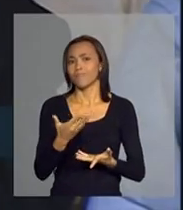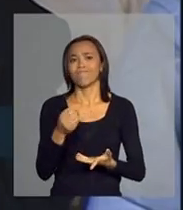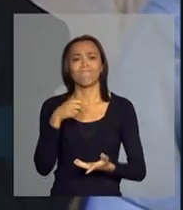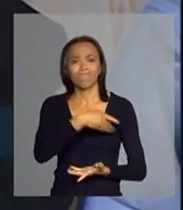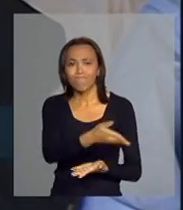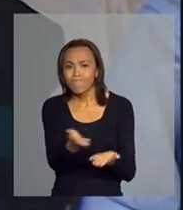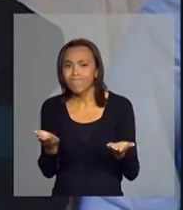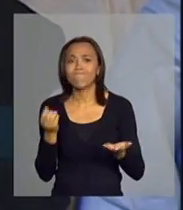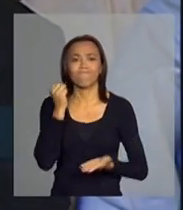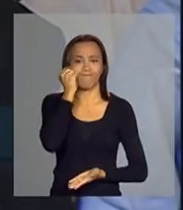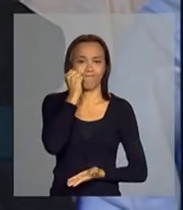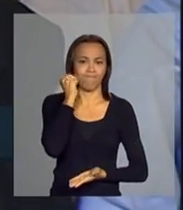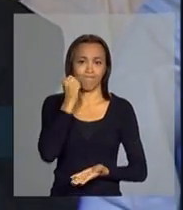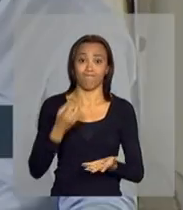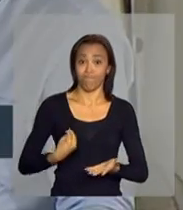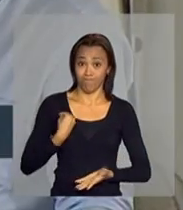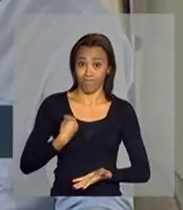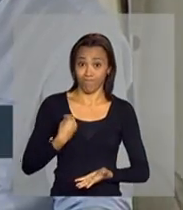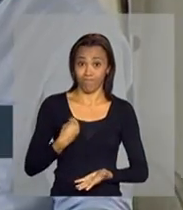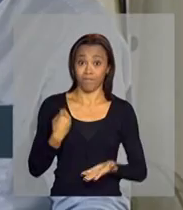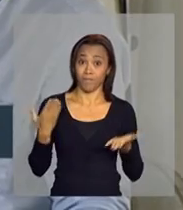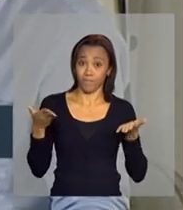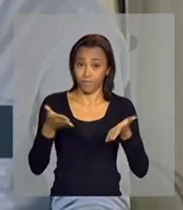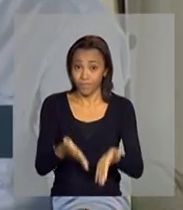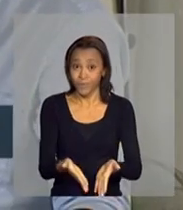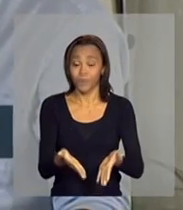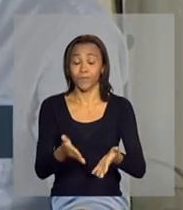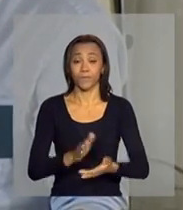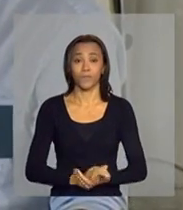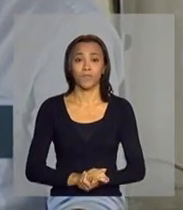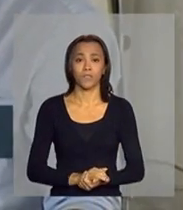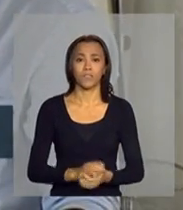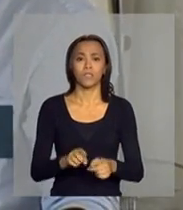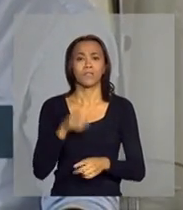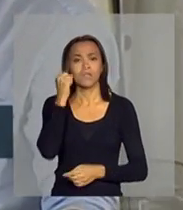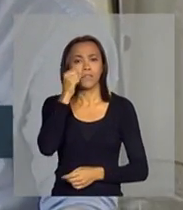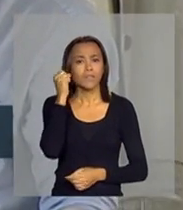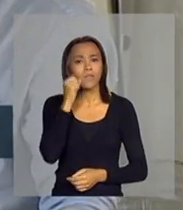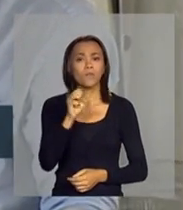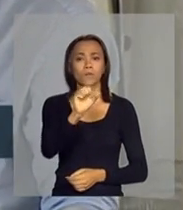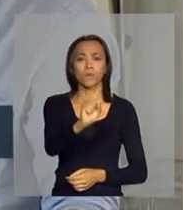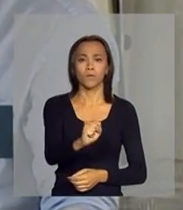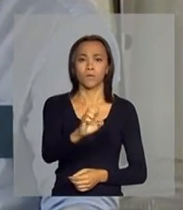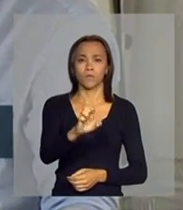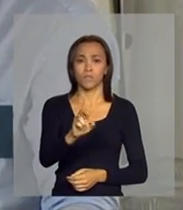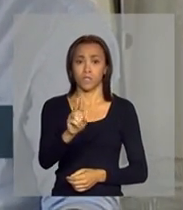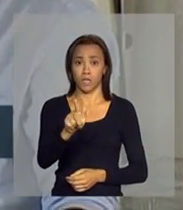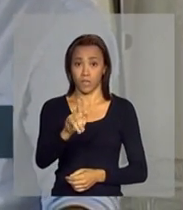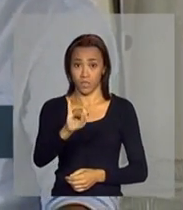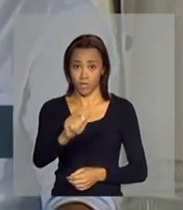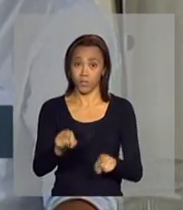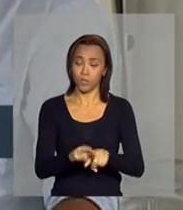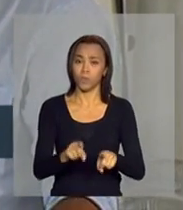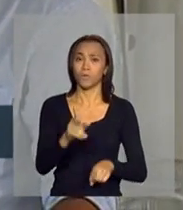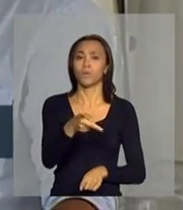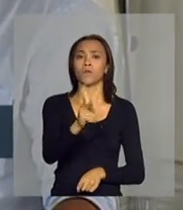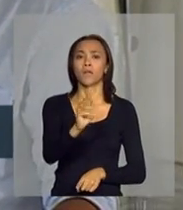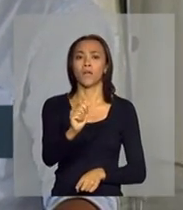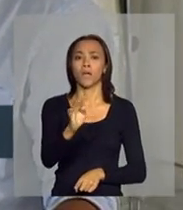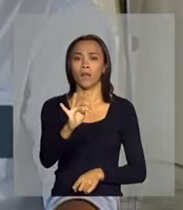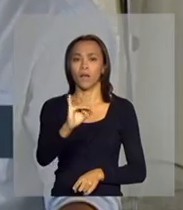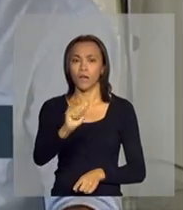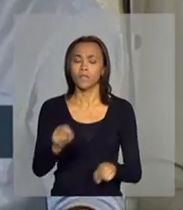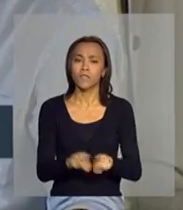que também nos honram, abrilhantando esse evento, senador Sérgio Souza, senadora Cátia Abreu,